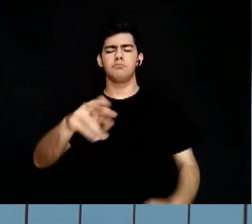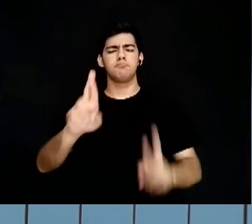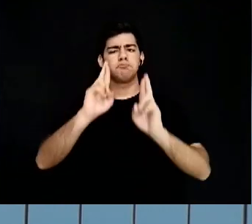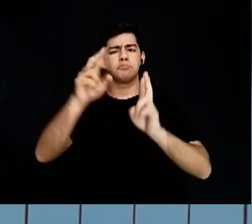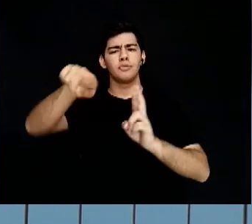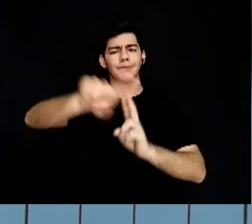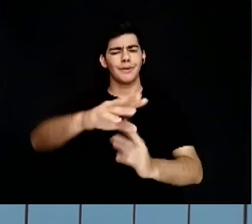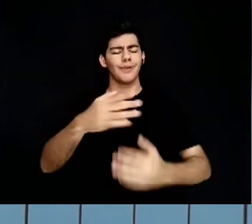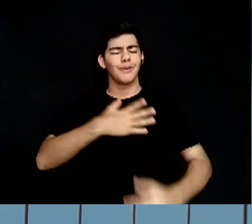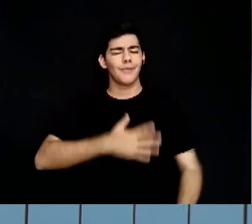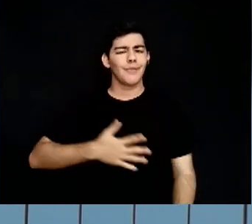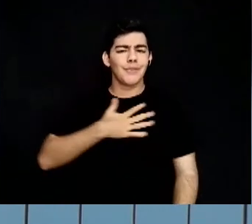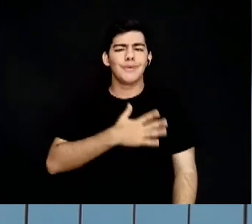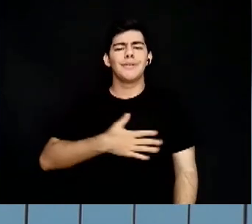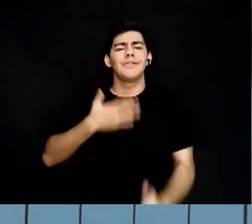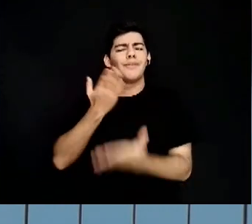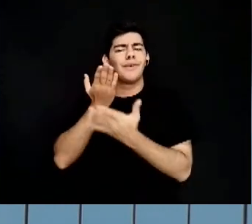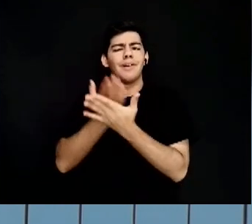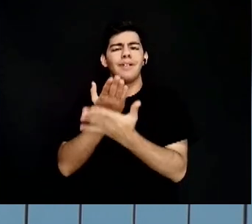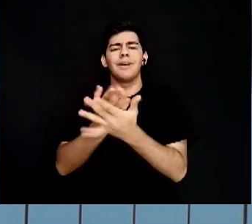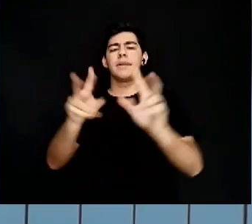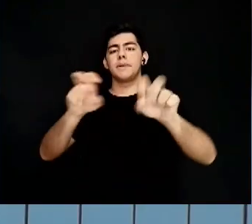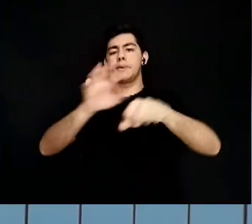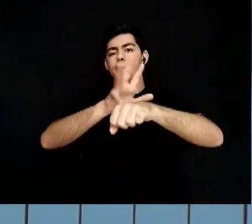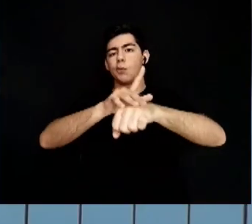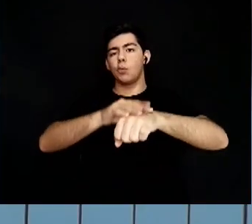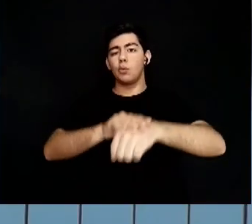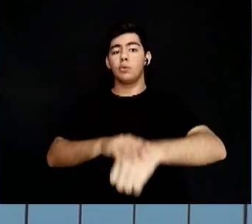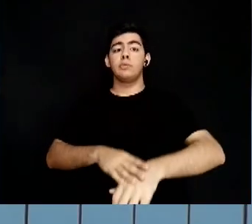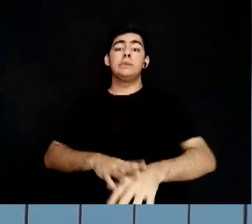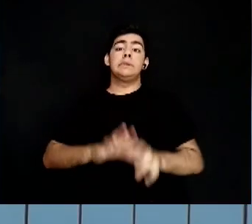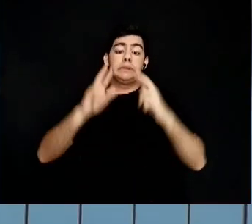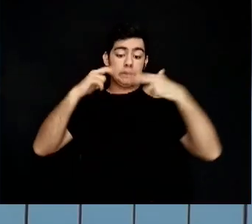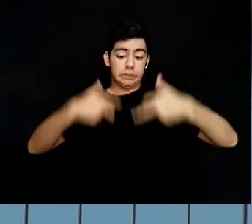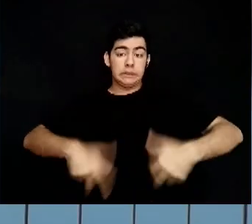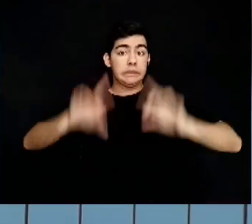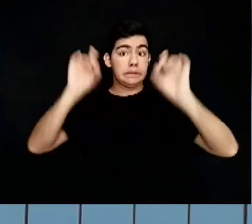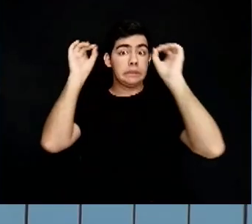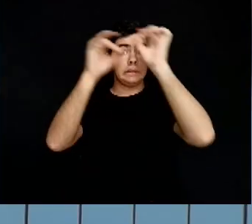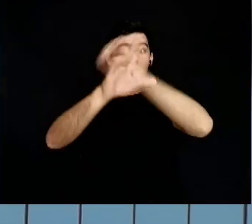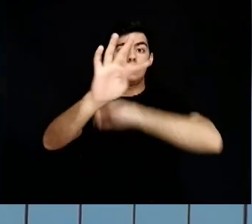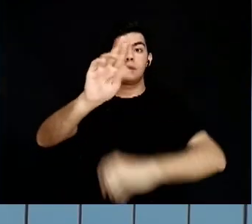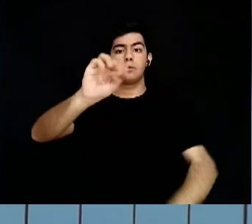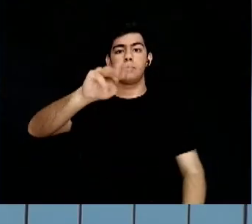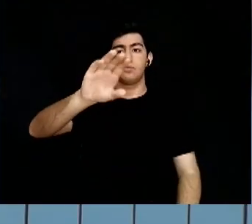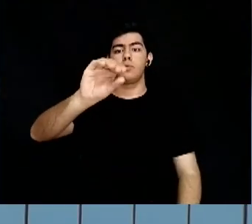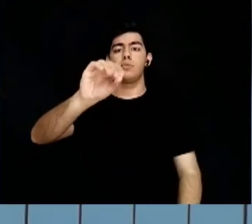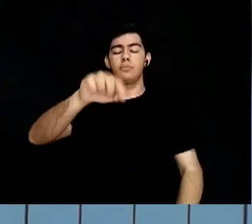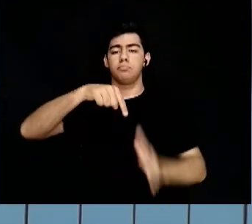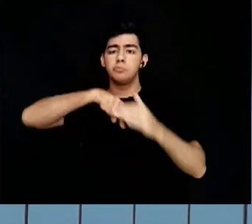tenha gostado dessa aula com o Lucas sobre uma doença silenciosa,